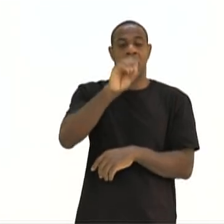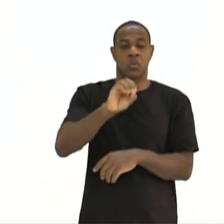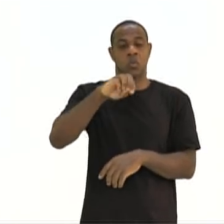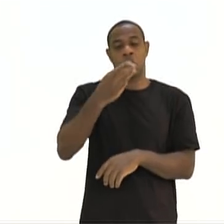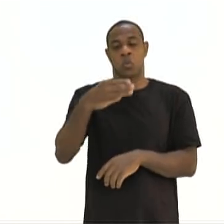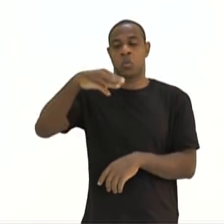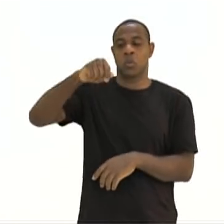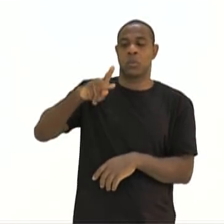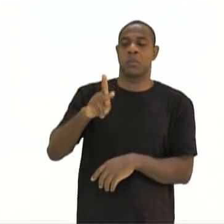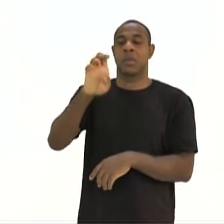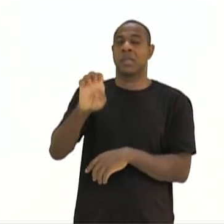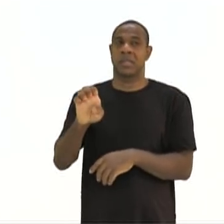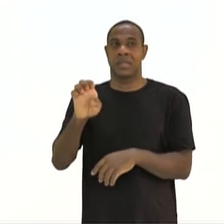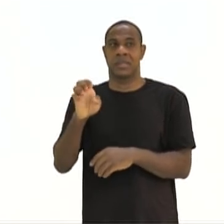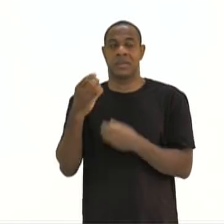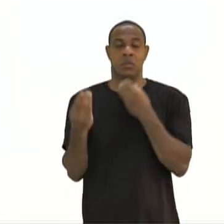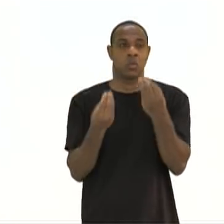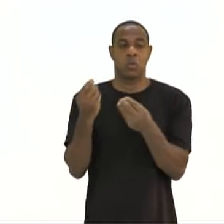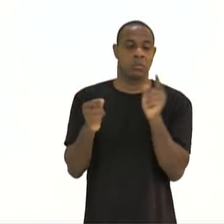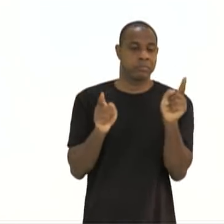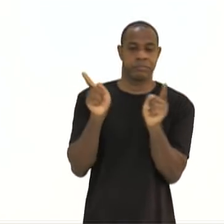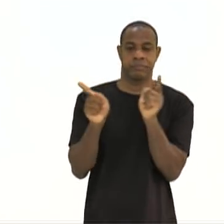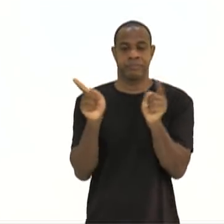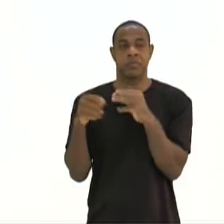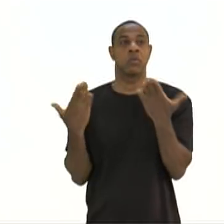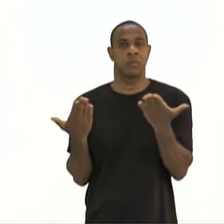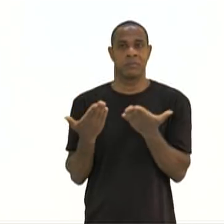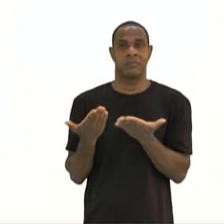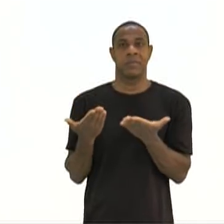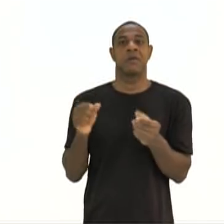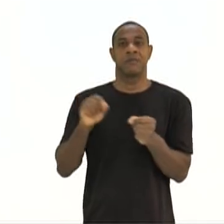caderno. Pode fazer a frase inteira ou só a respostinha. Let's go!